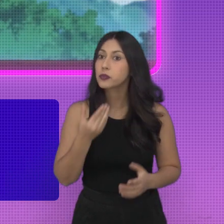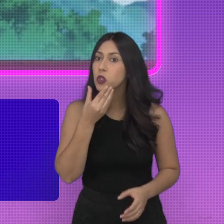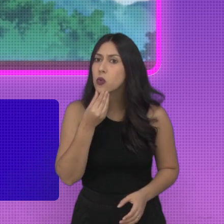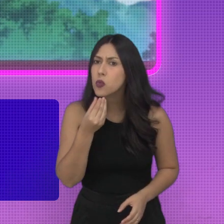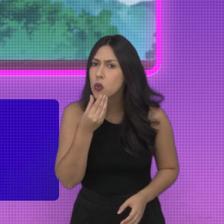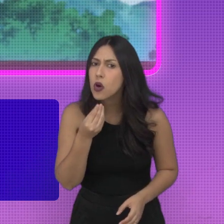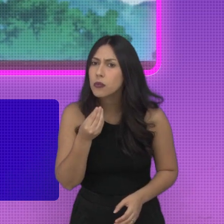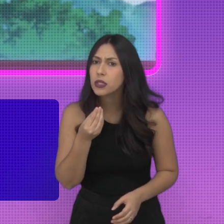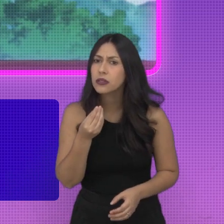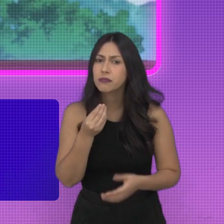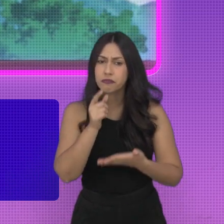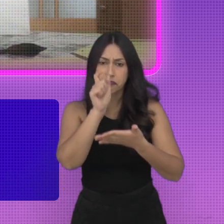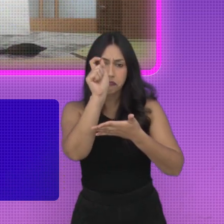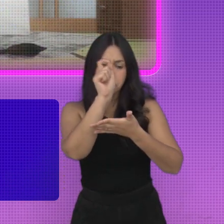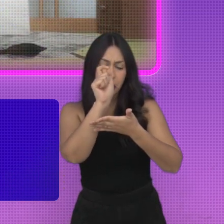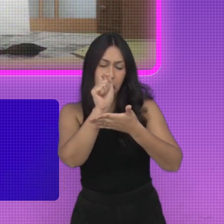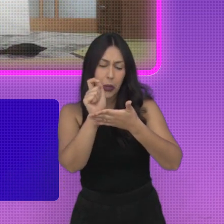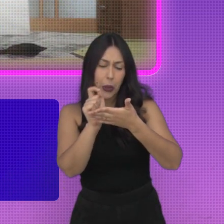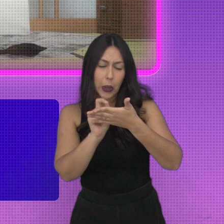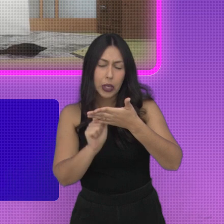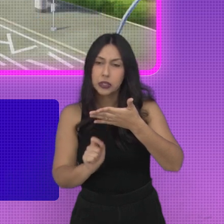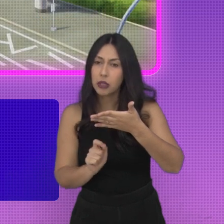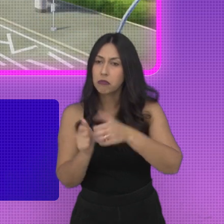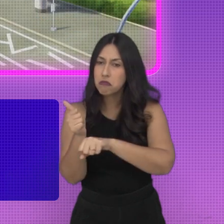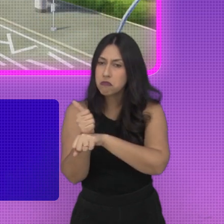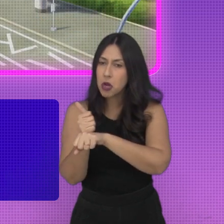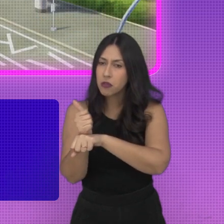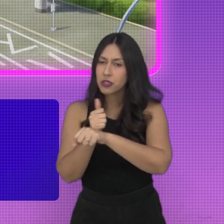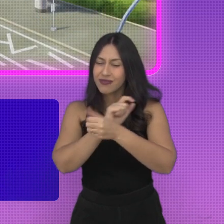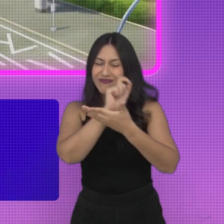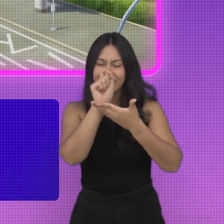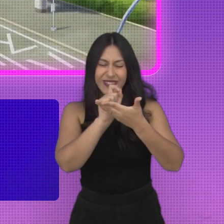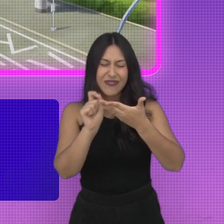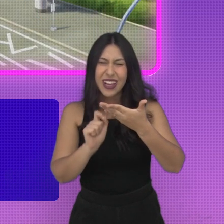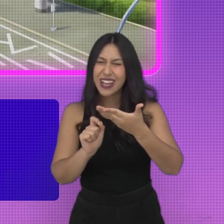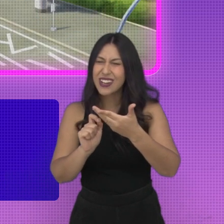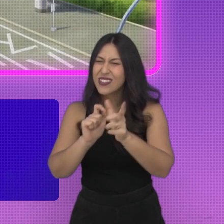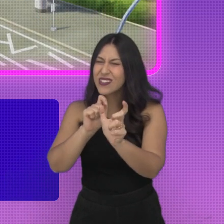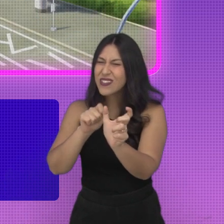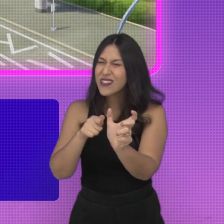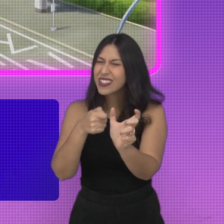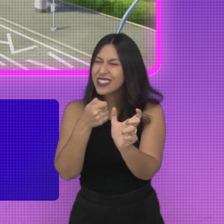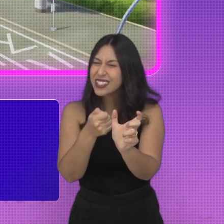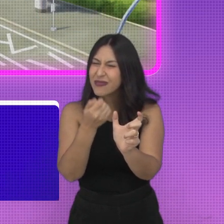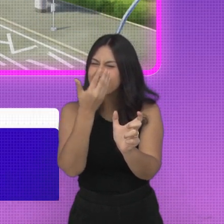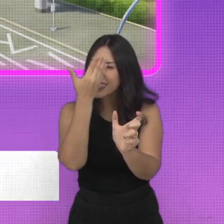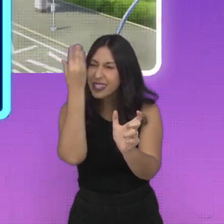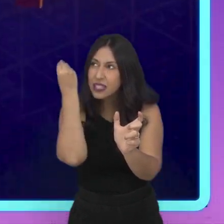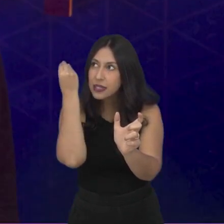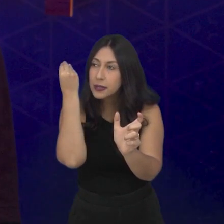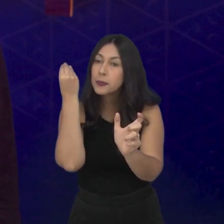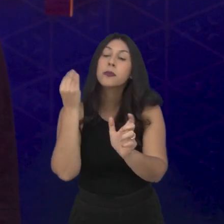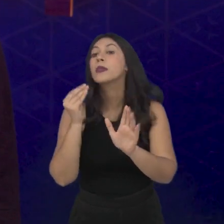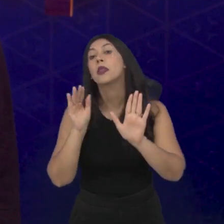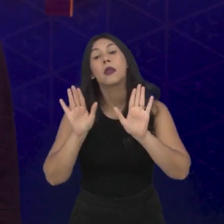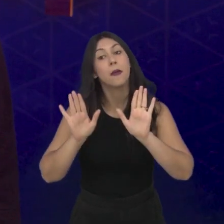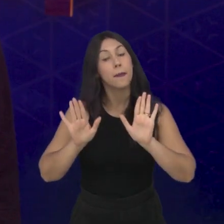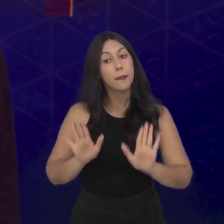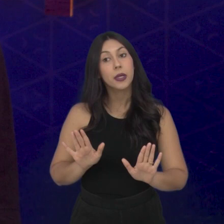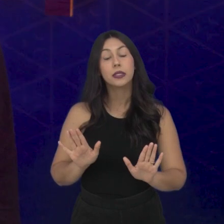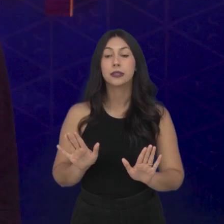ele escreve kanjis profissionalmente. Eu esqueci qual que é o termo técnico disso.